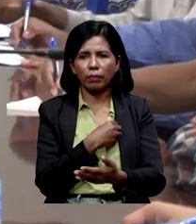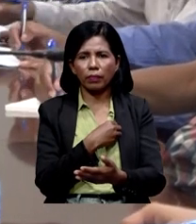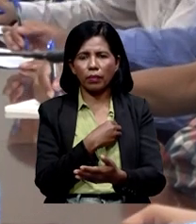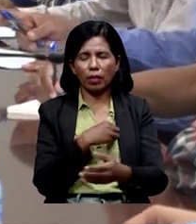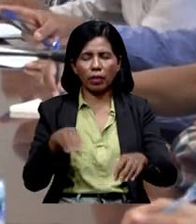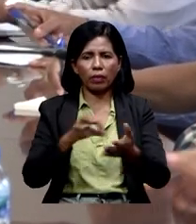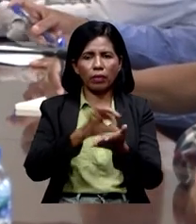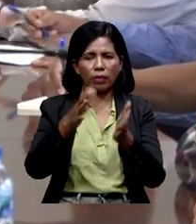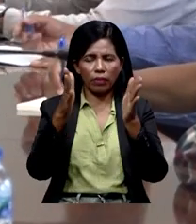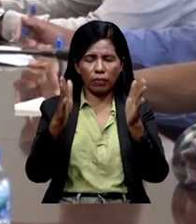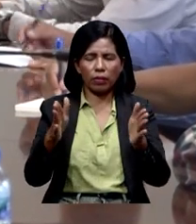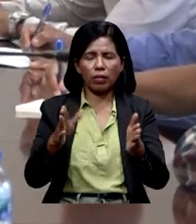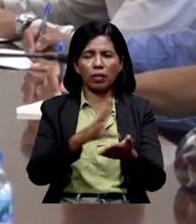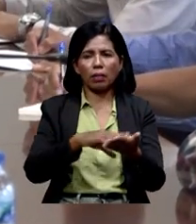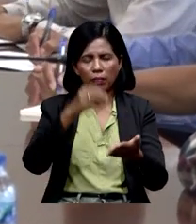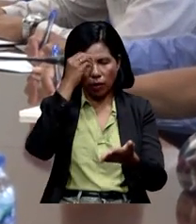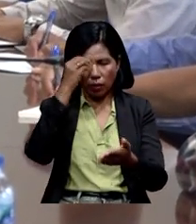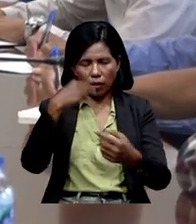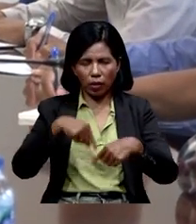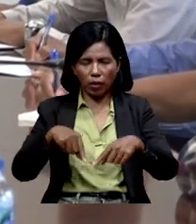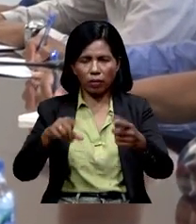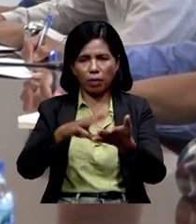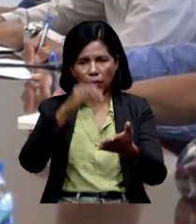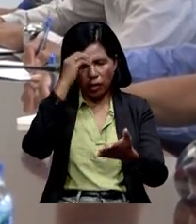formando Sirané e sétimo curso. Ninguém atuba fora a formação